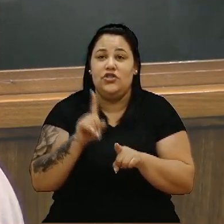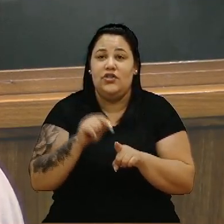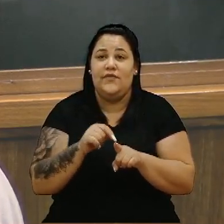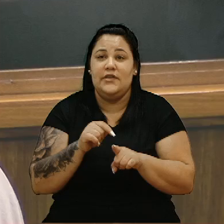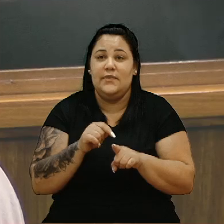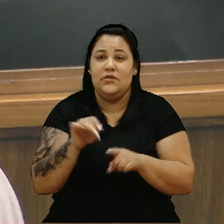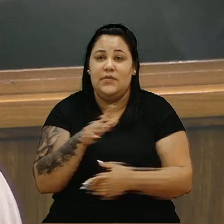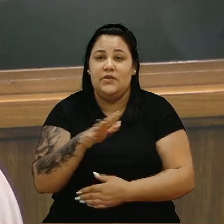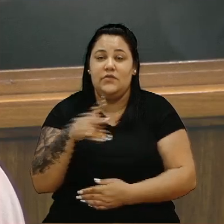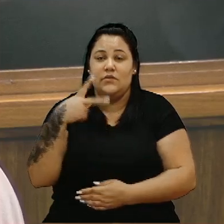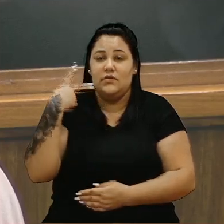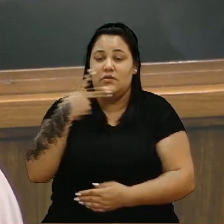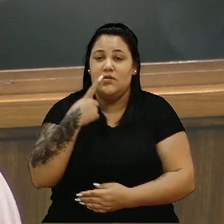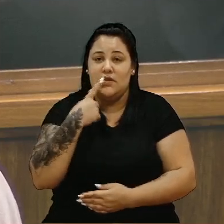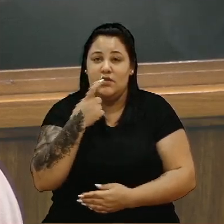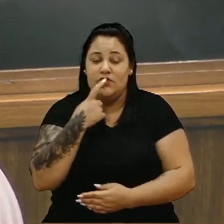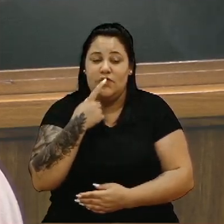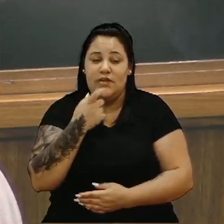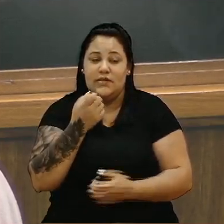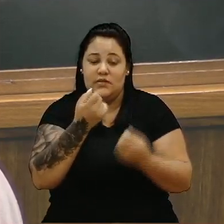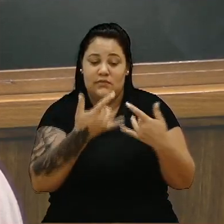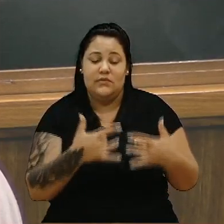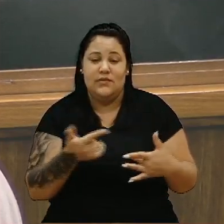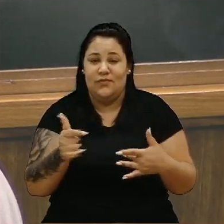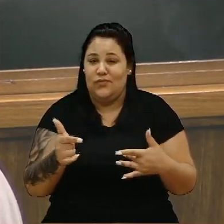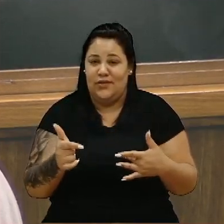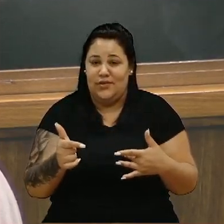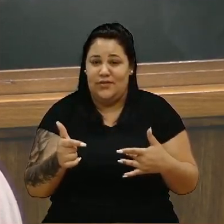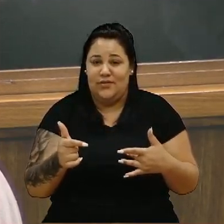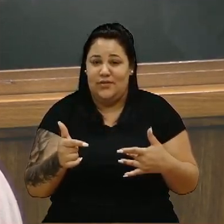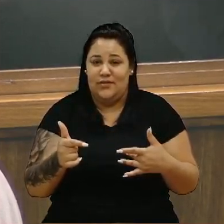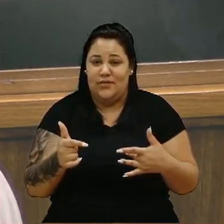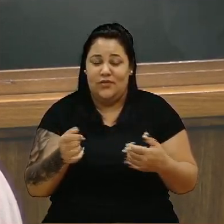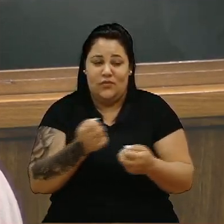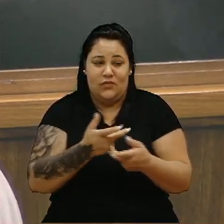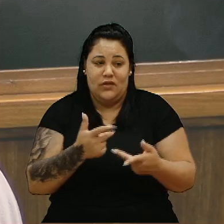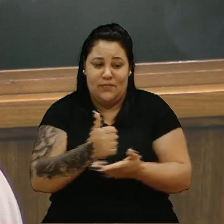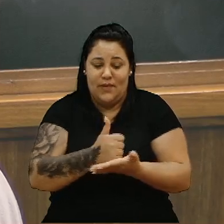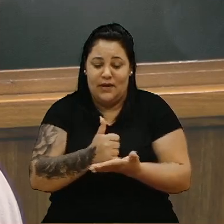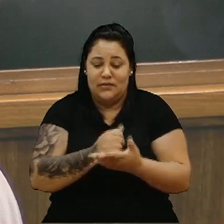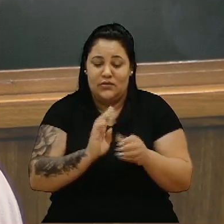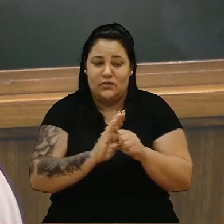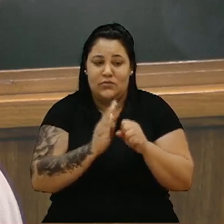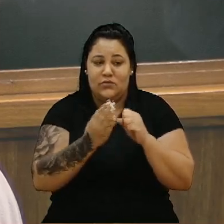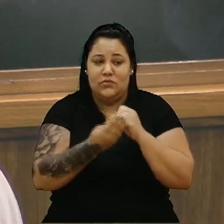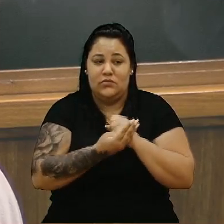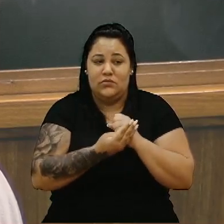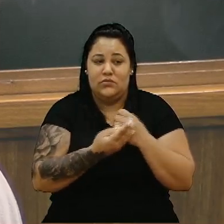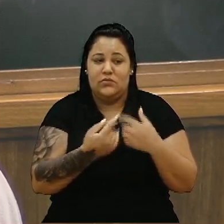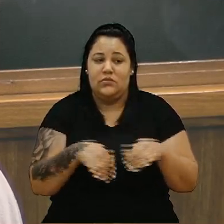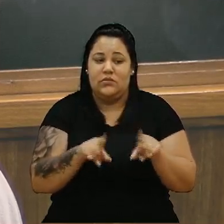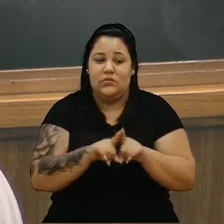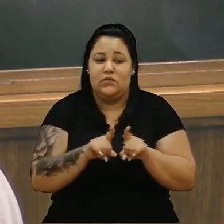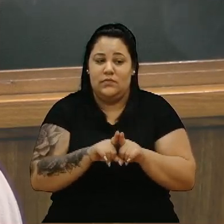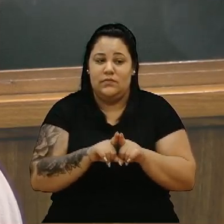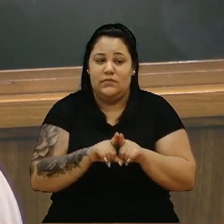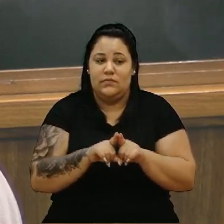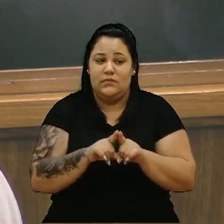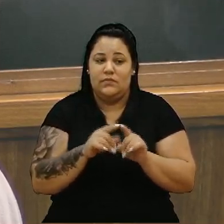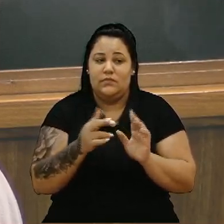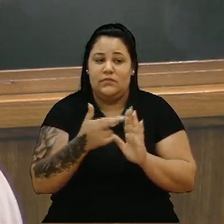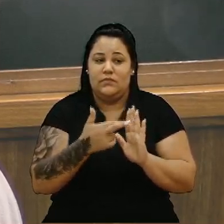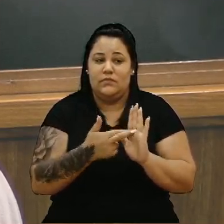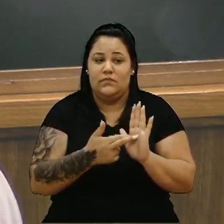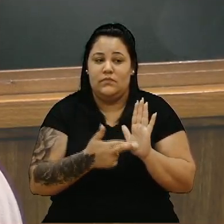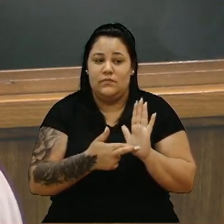partir do momento que não tem saneamento básico e nos bairros não regularizados, isso infelizmente é regra, as